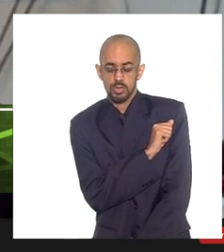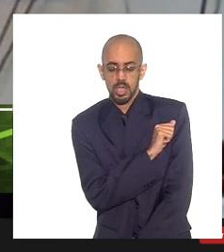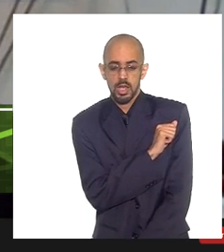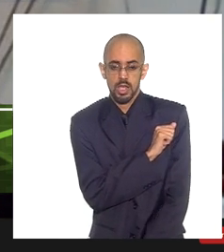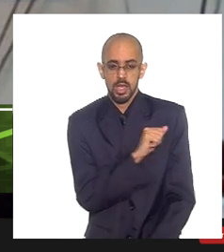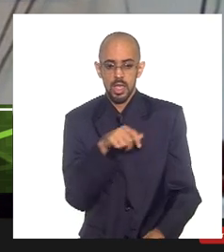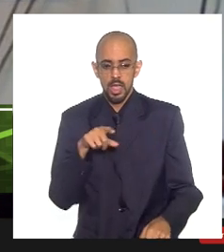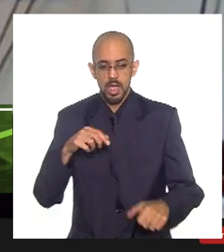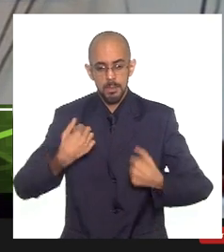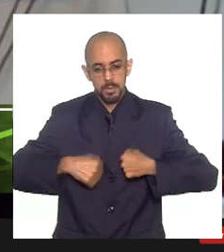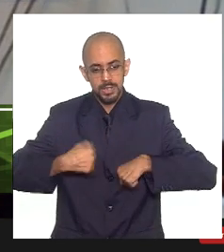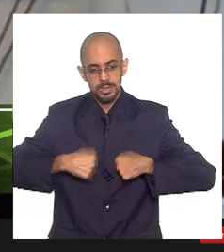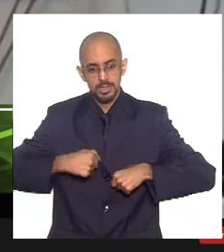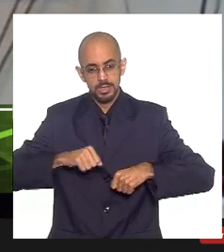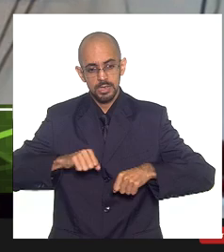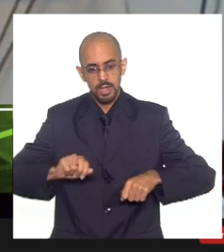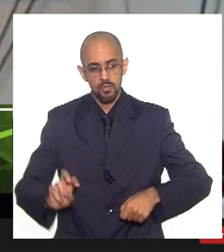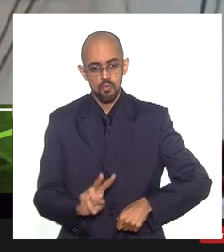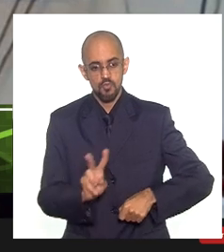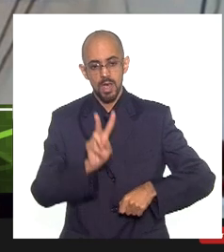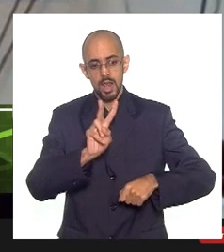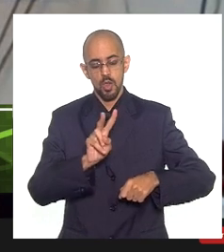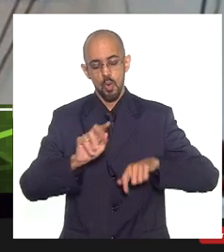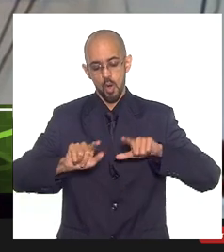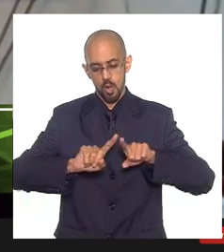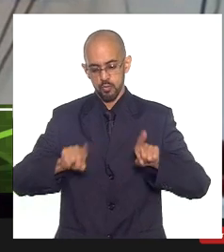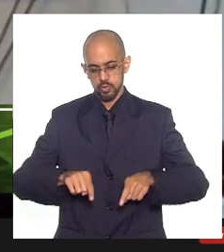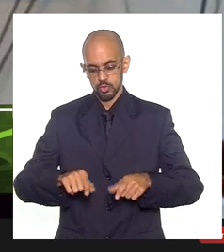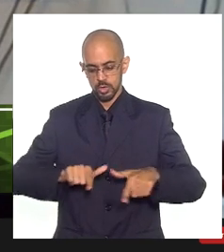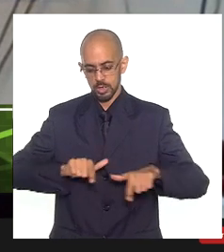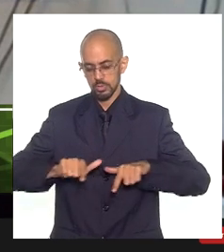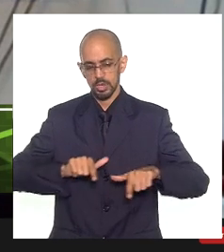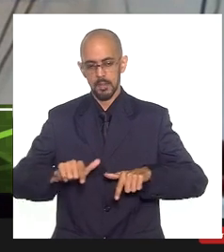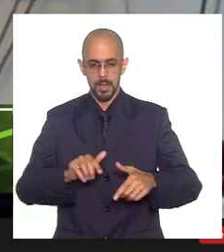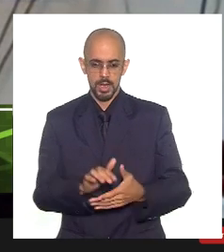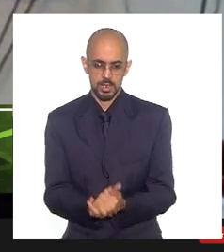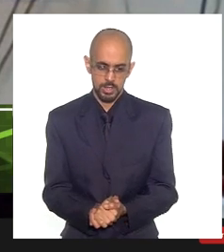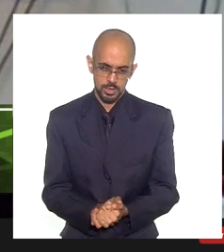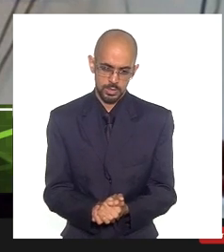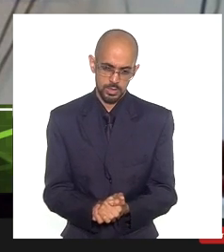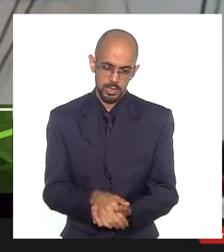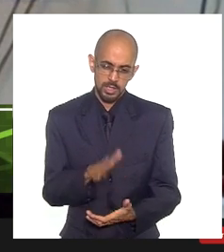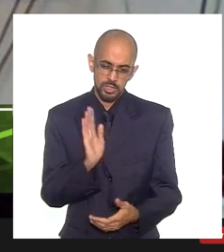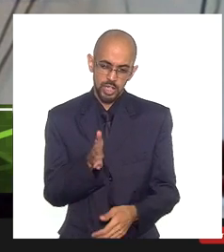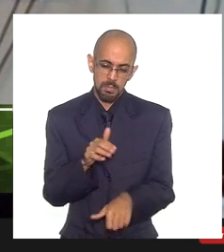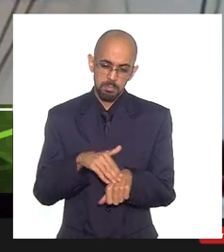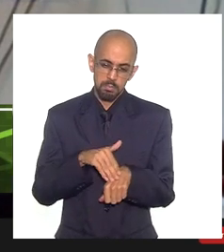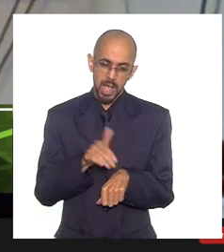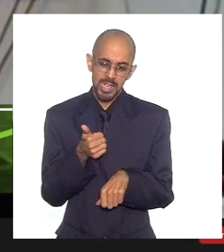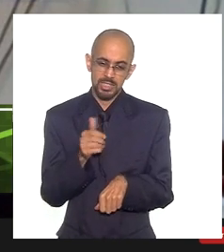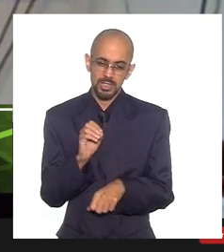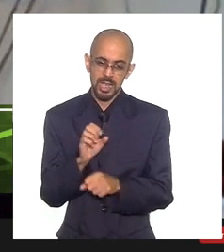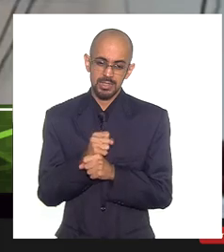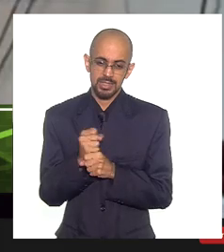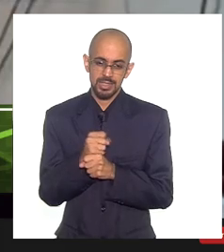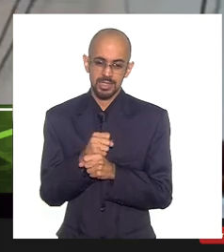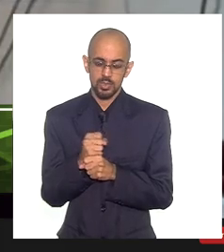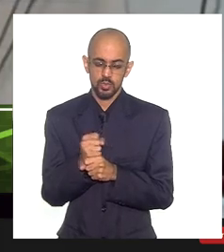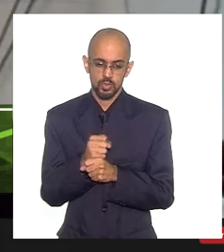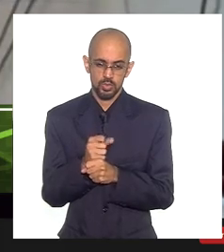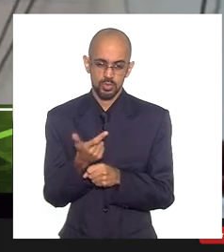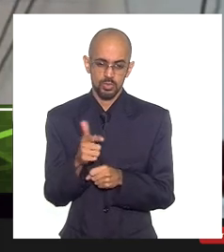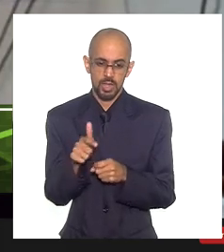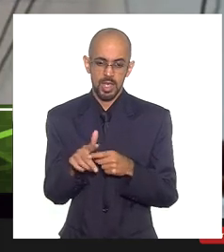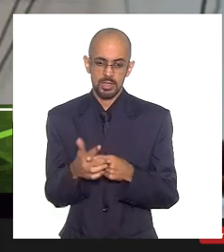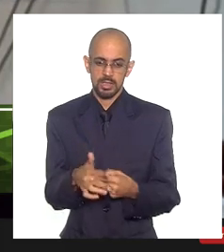necessário que se valorize o trabalhador da universidade estamos há mais de uma década os professores da UF sem recomposição